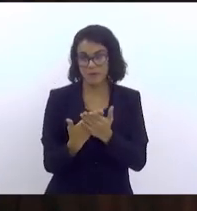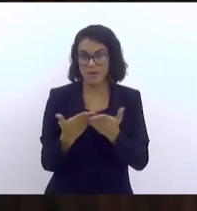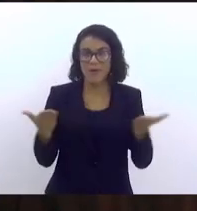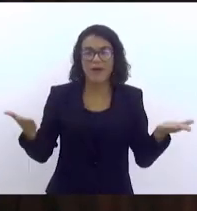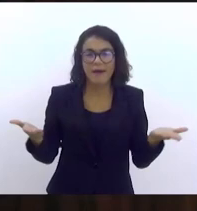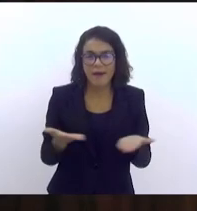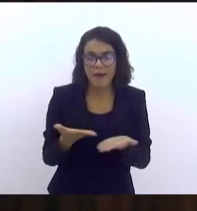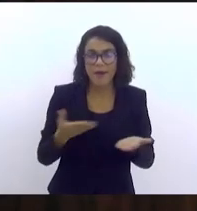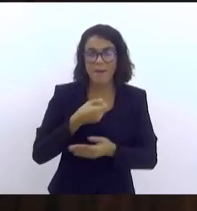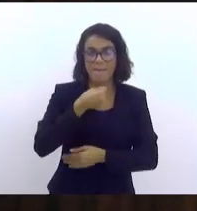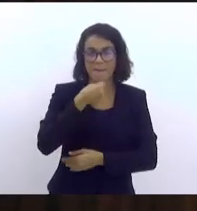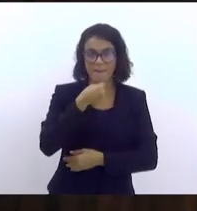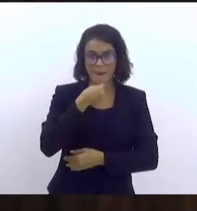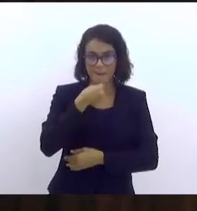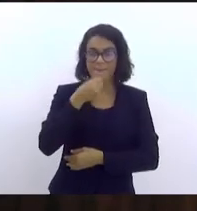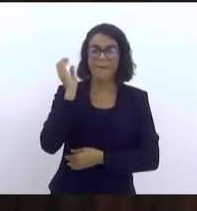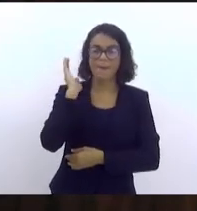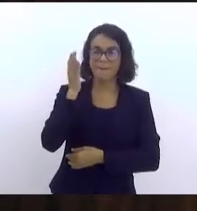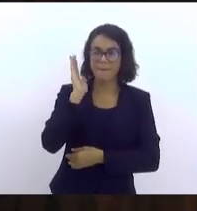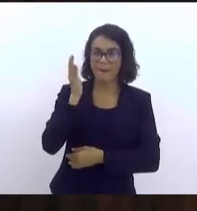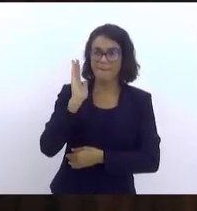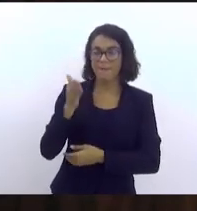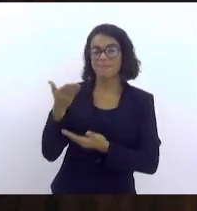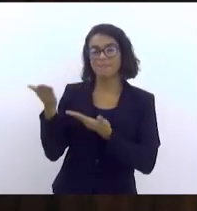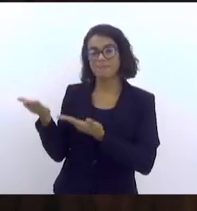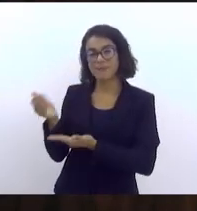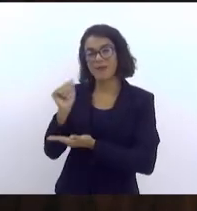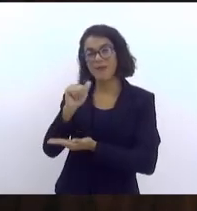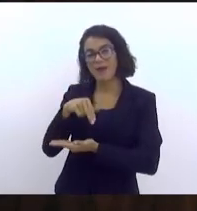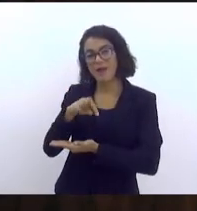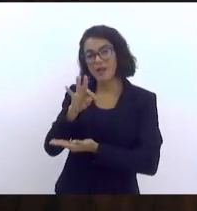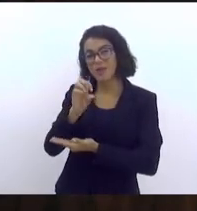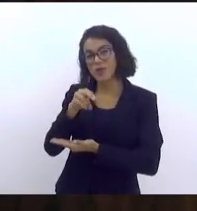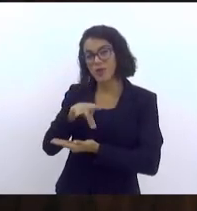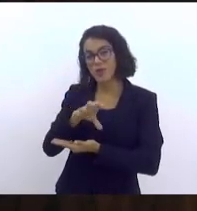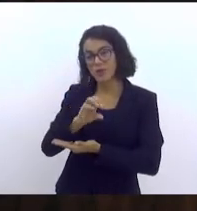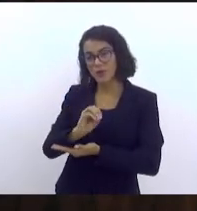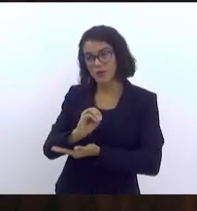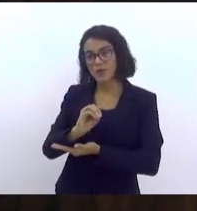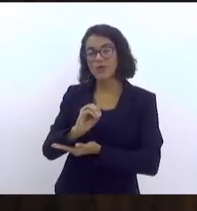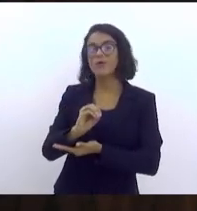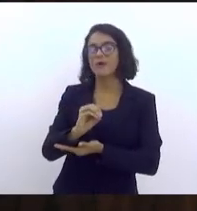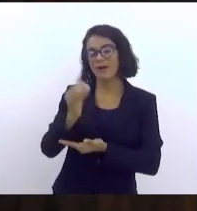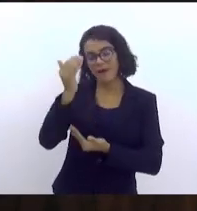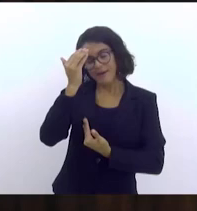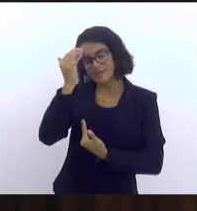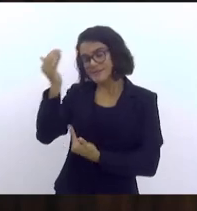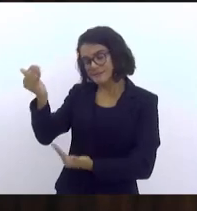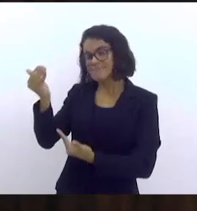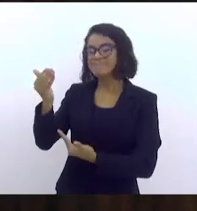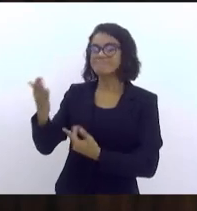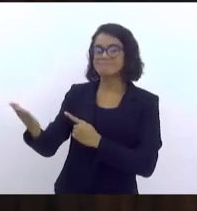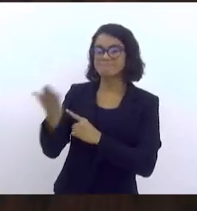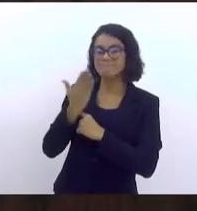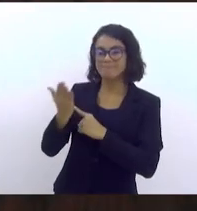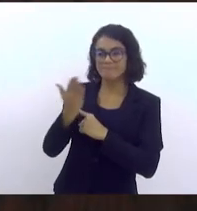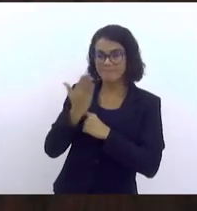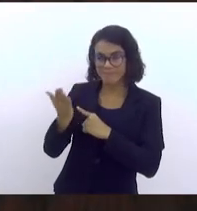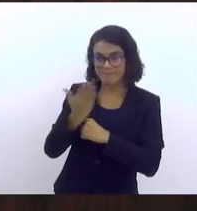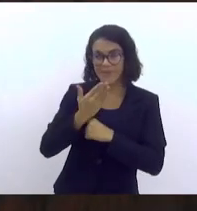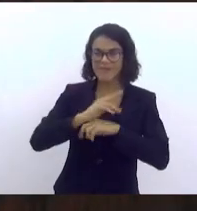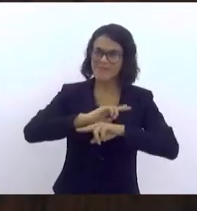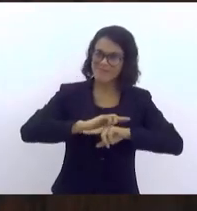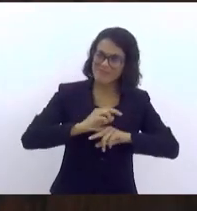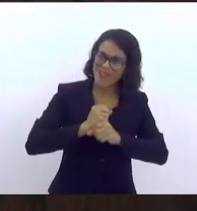passar a palavra do amigo Antônio Carlos mais uma vez agradecendo pela sua ajuda de vários